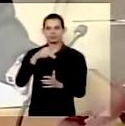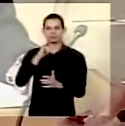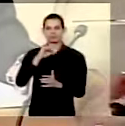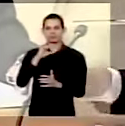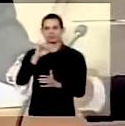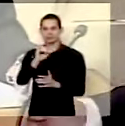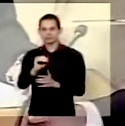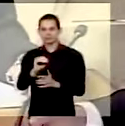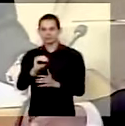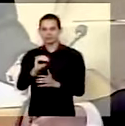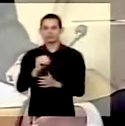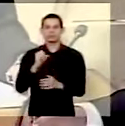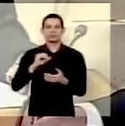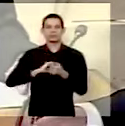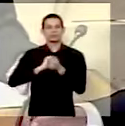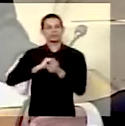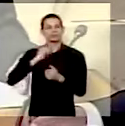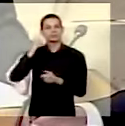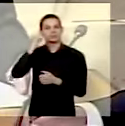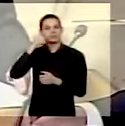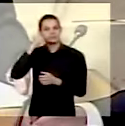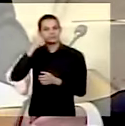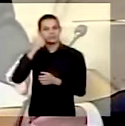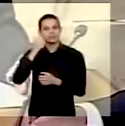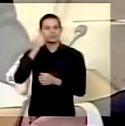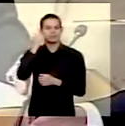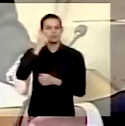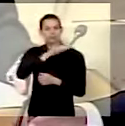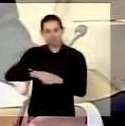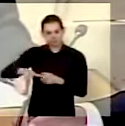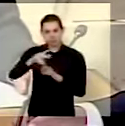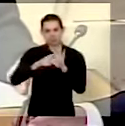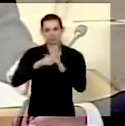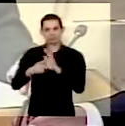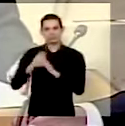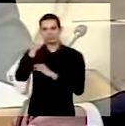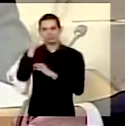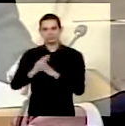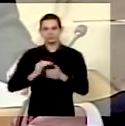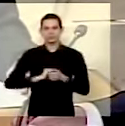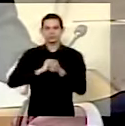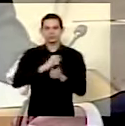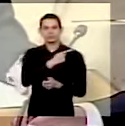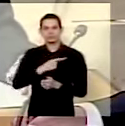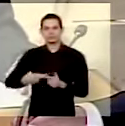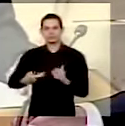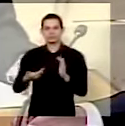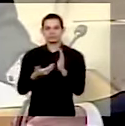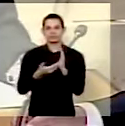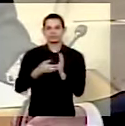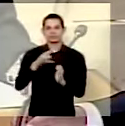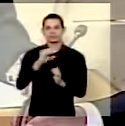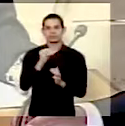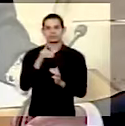na pessoa do senador, cumprimento a todos os senadores da República, cumprimento o presidente da Câmara dos Deputados,